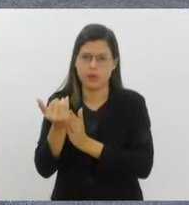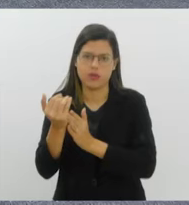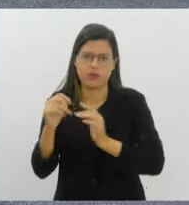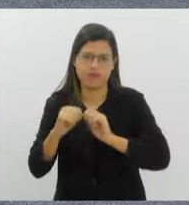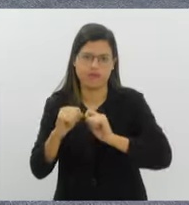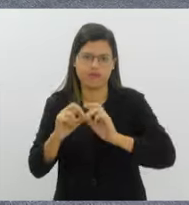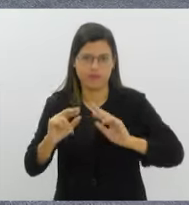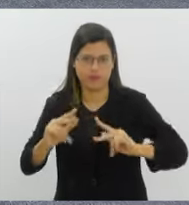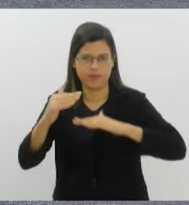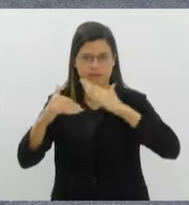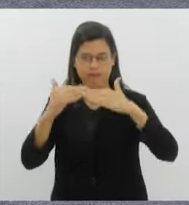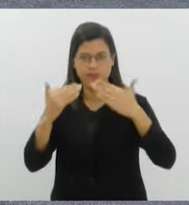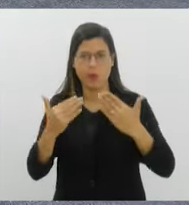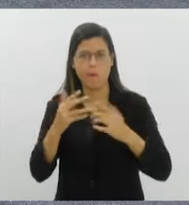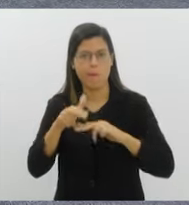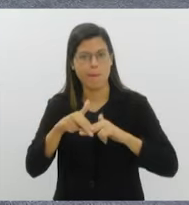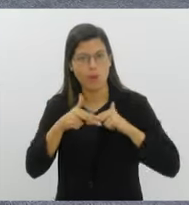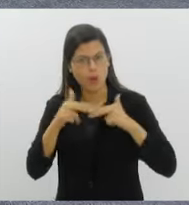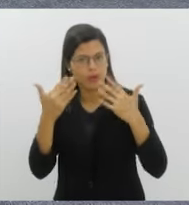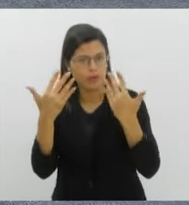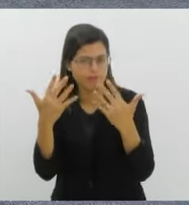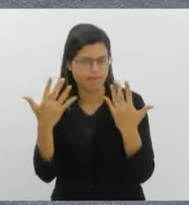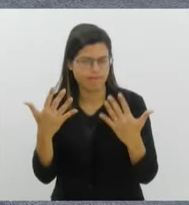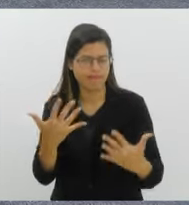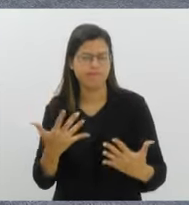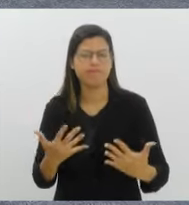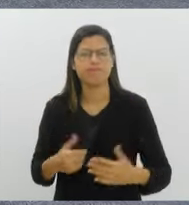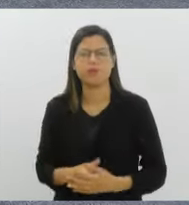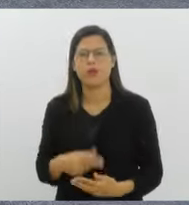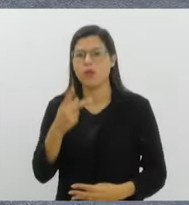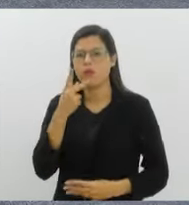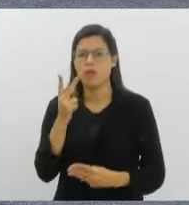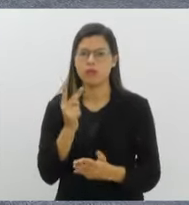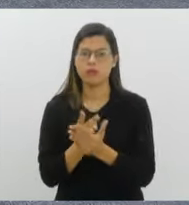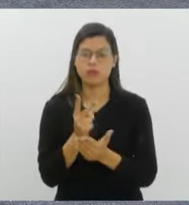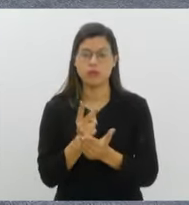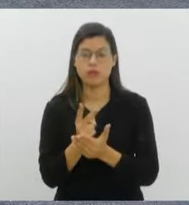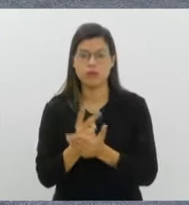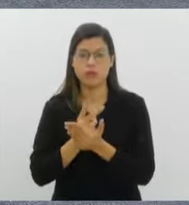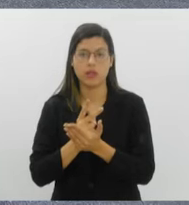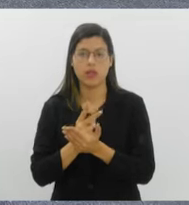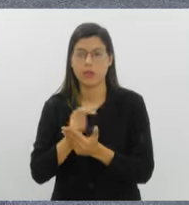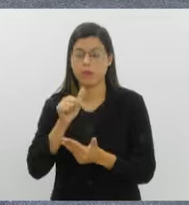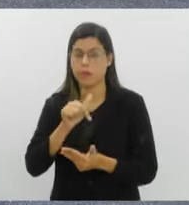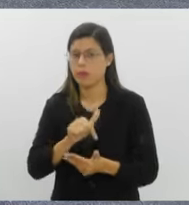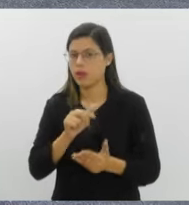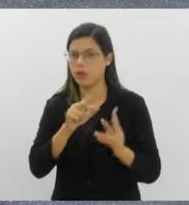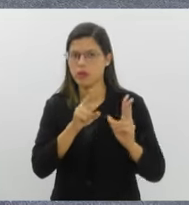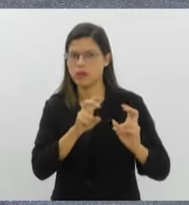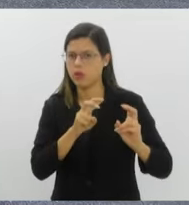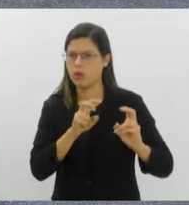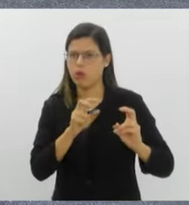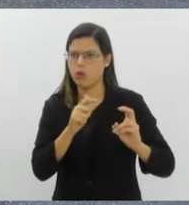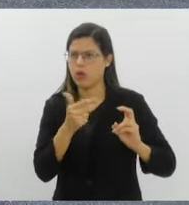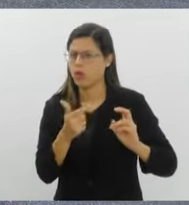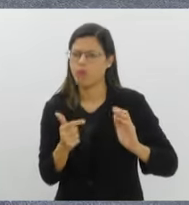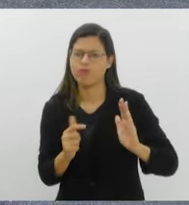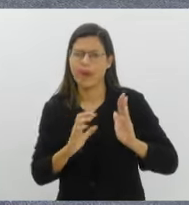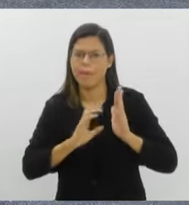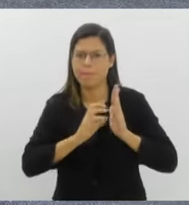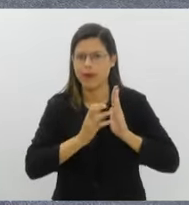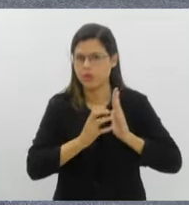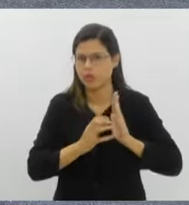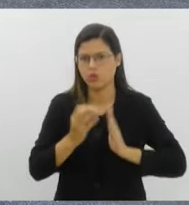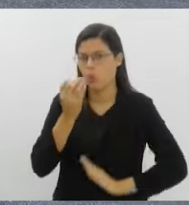apresentei essa moção de aplauso e, como eu falo sempre, essa questão ela não tem partido, ela não tem